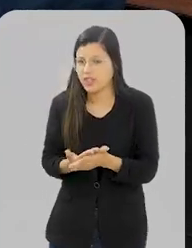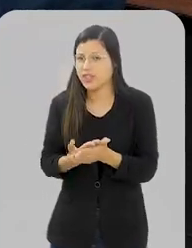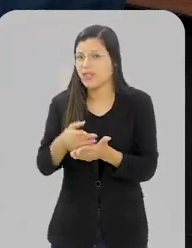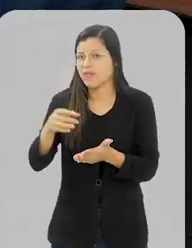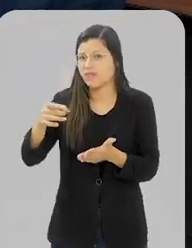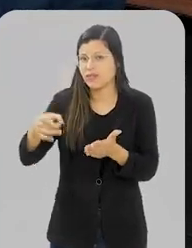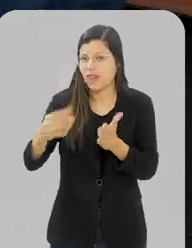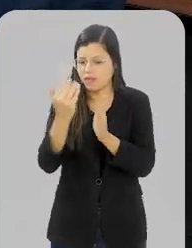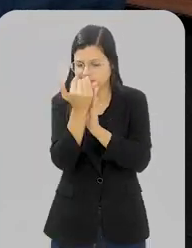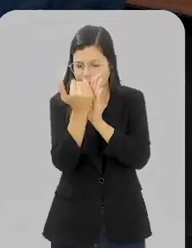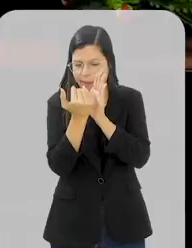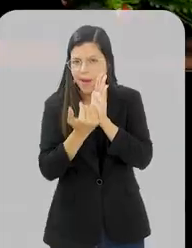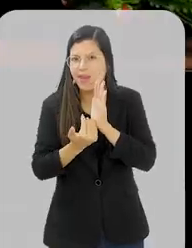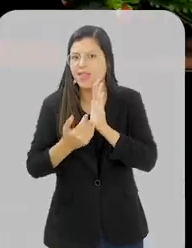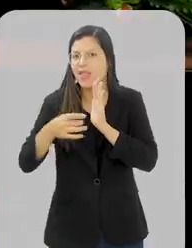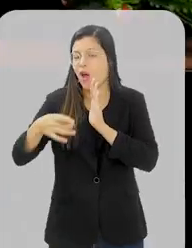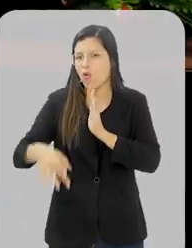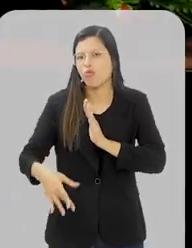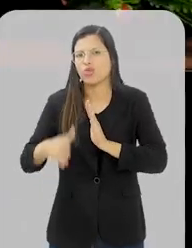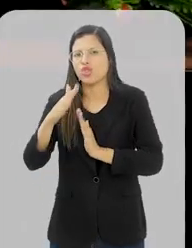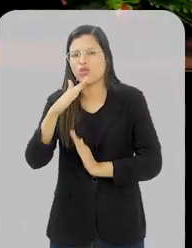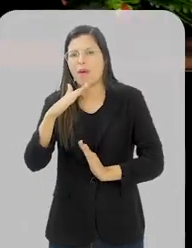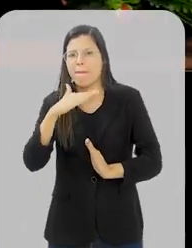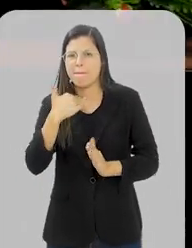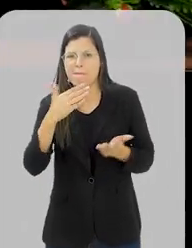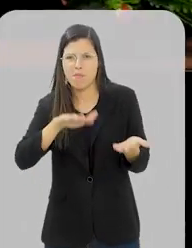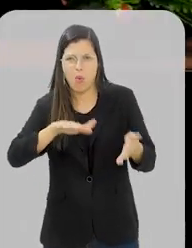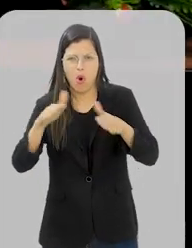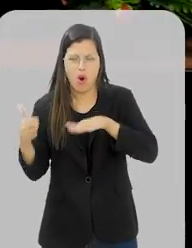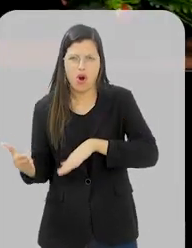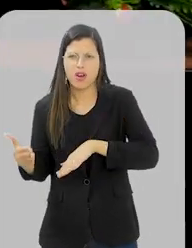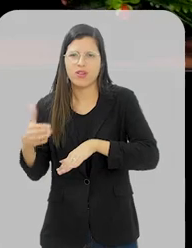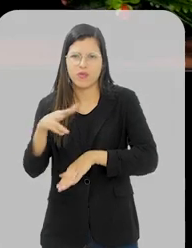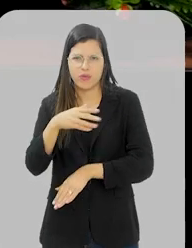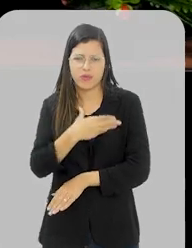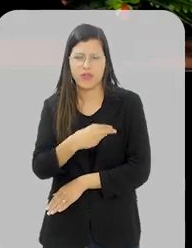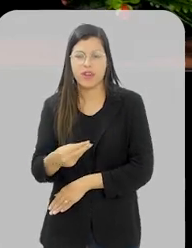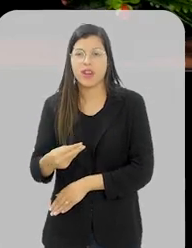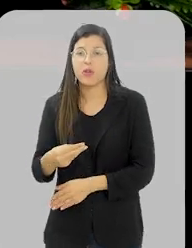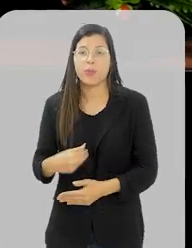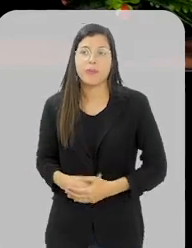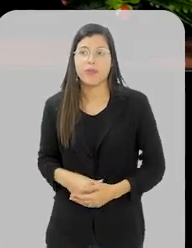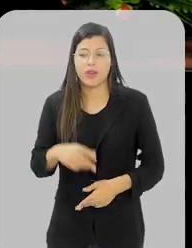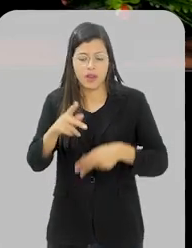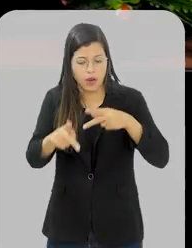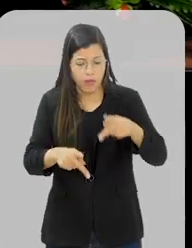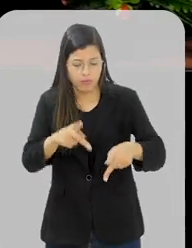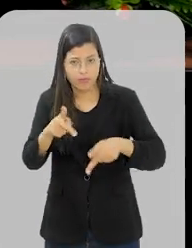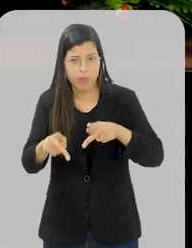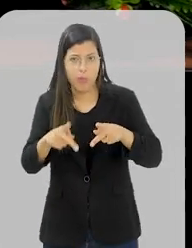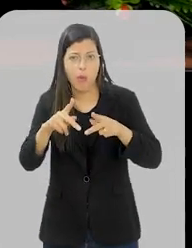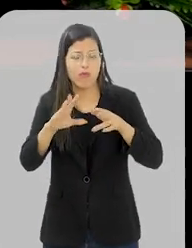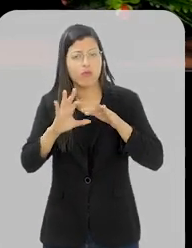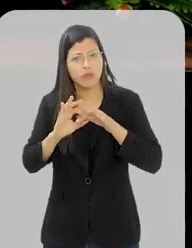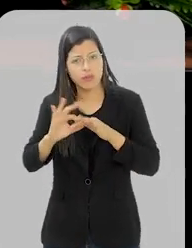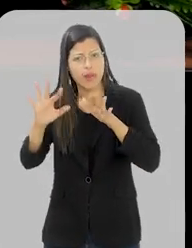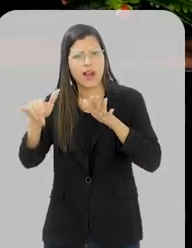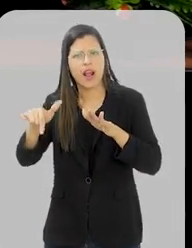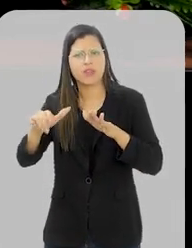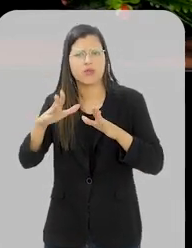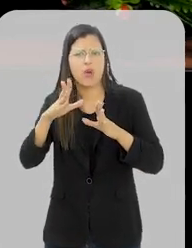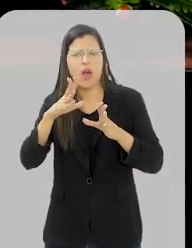que morre o primogênito e e o povo é autorizado a sair do Egito mas sai como povo sem sem qualquer